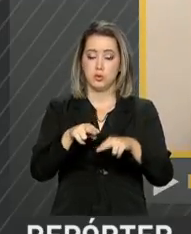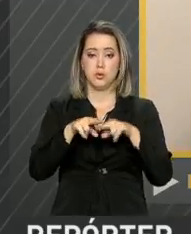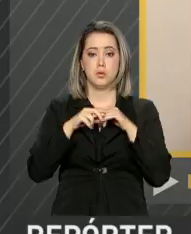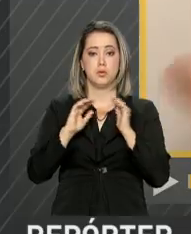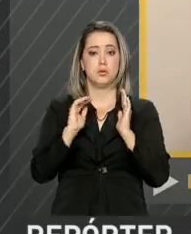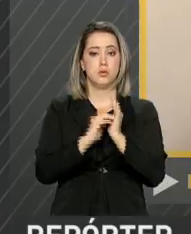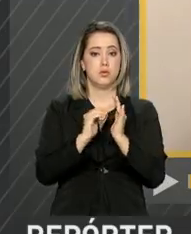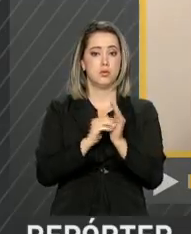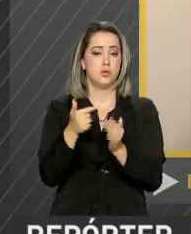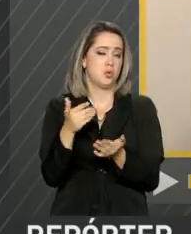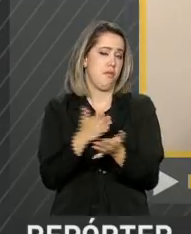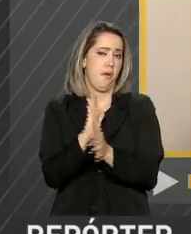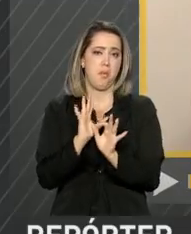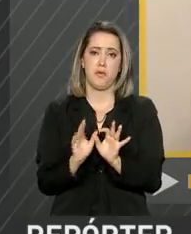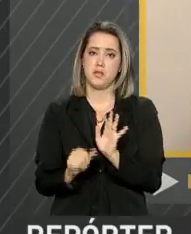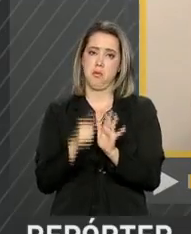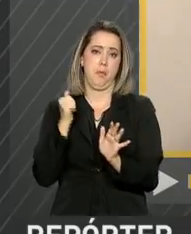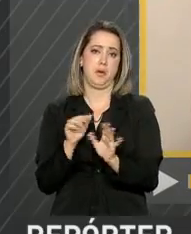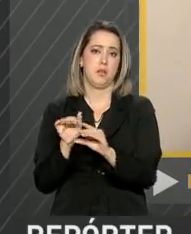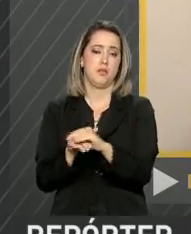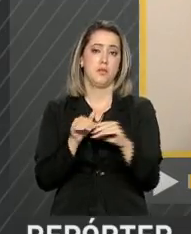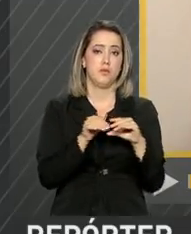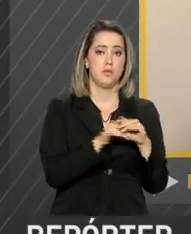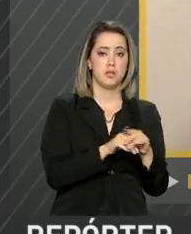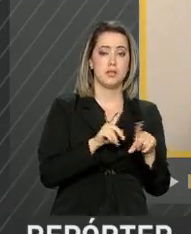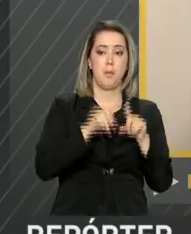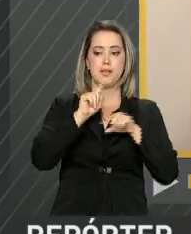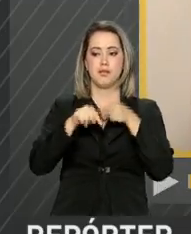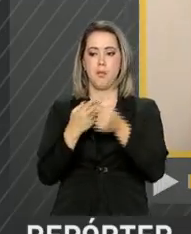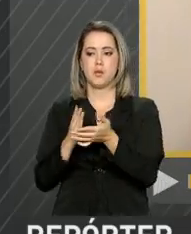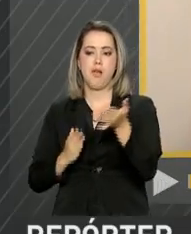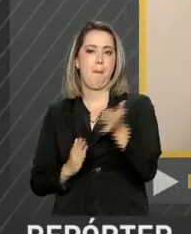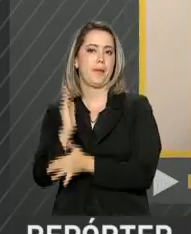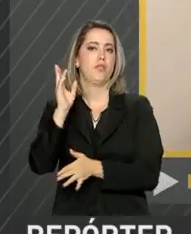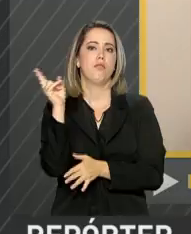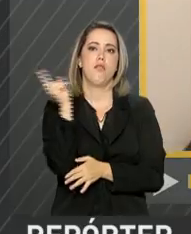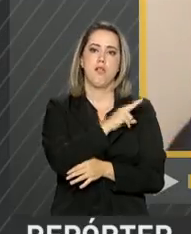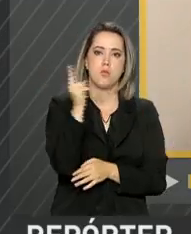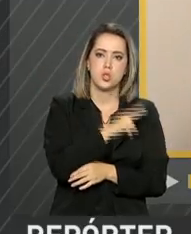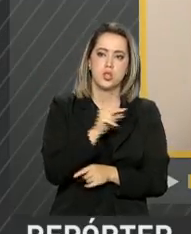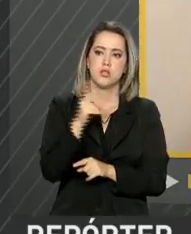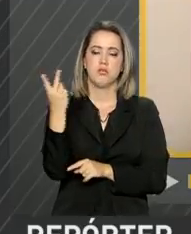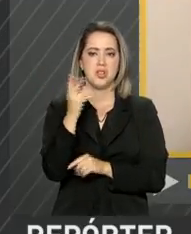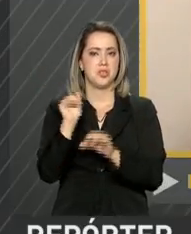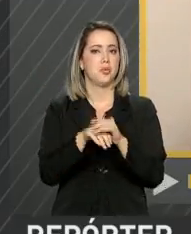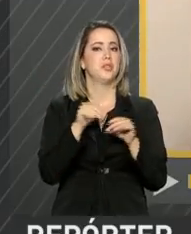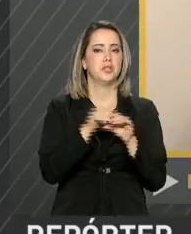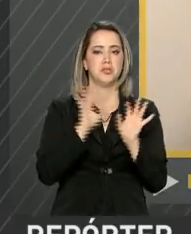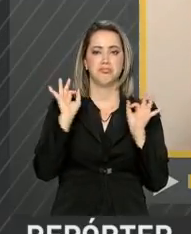Câmara, não foi aprovado na primeira votação. No entanto, foi aprovado o regime de urgência na segunda votação e